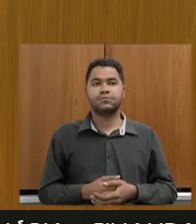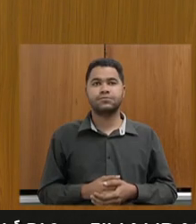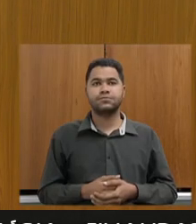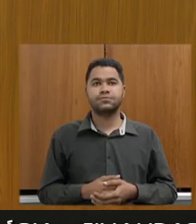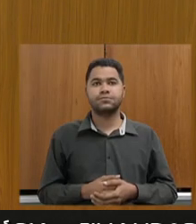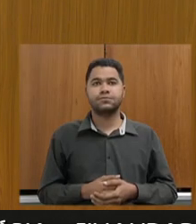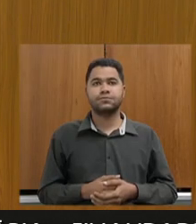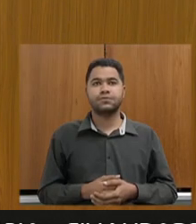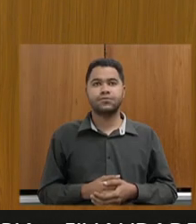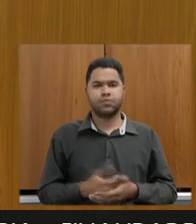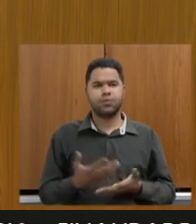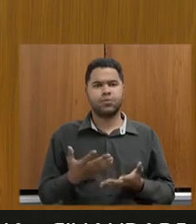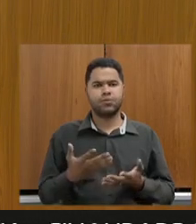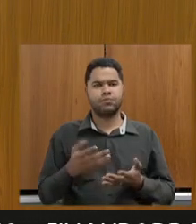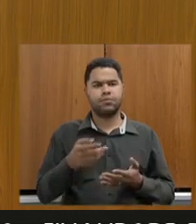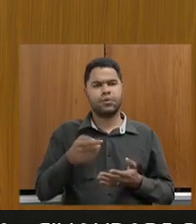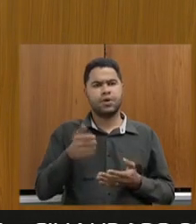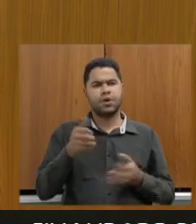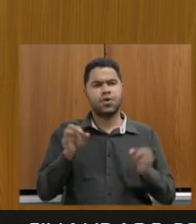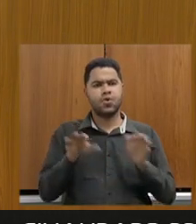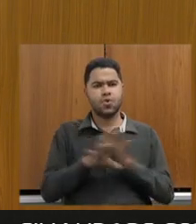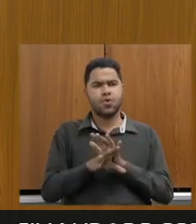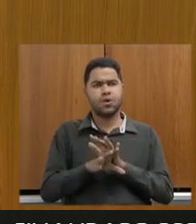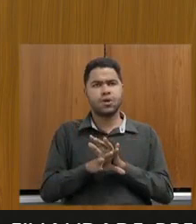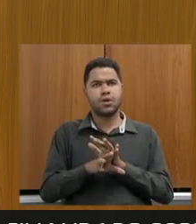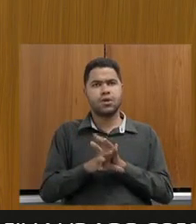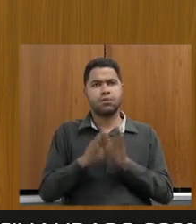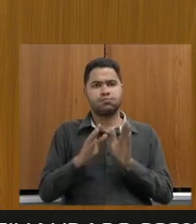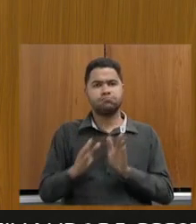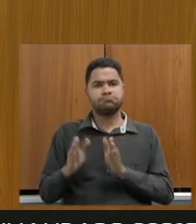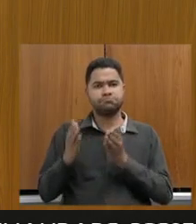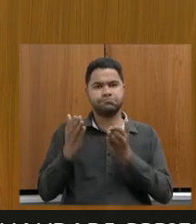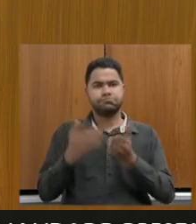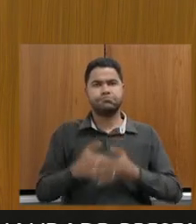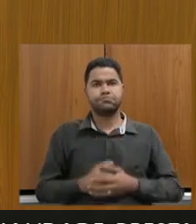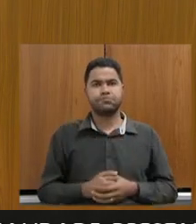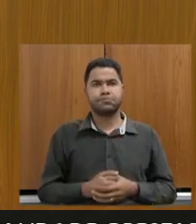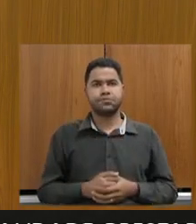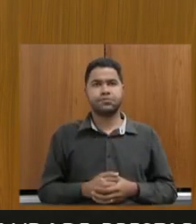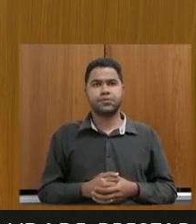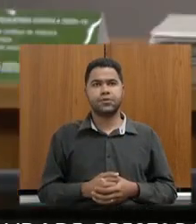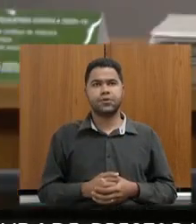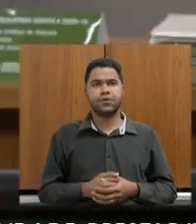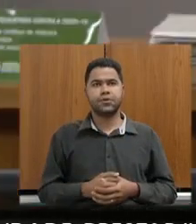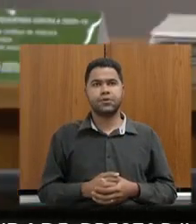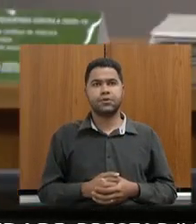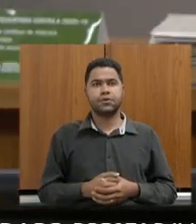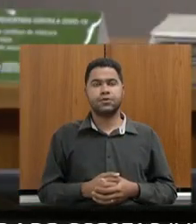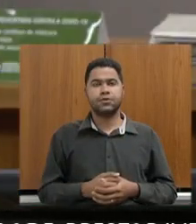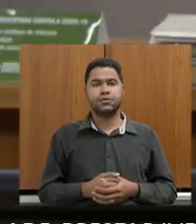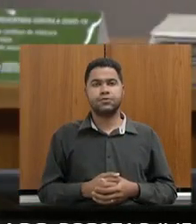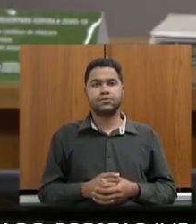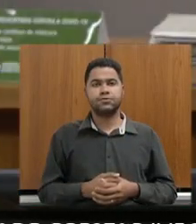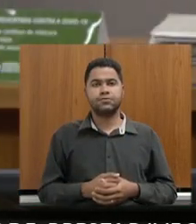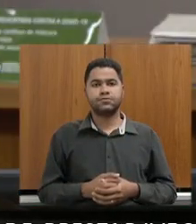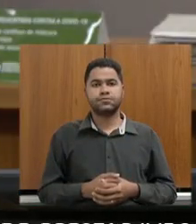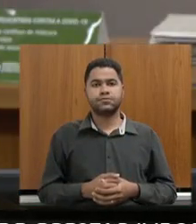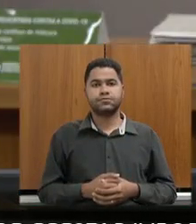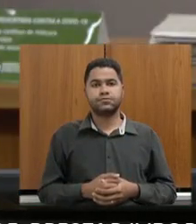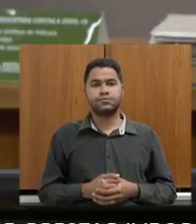vão deixar o Doutor Joaquim concluir as considerações e o passo a palavra silêncio tá ó quebrado bom